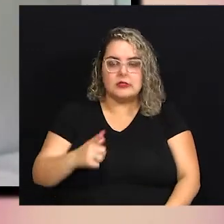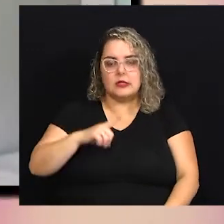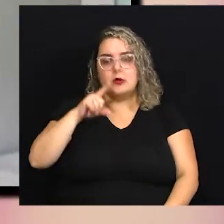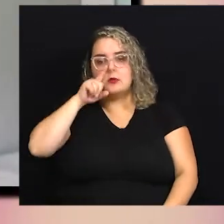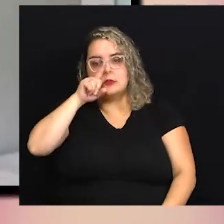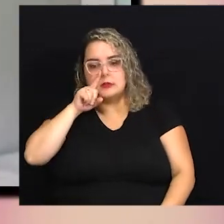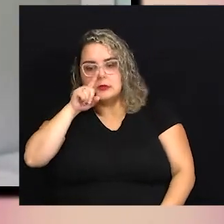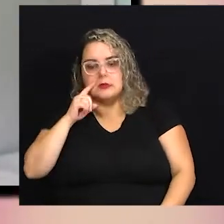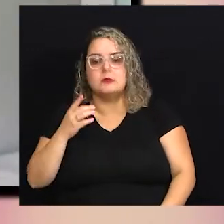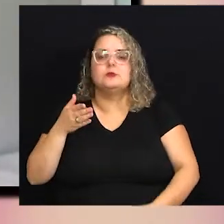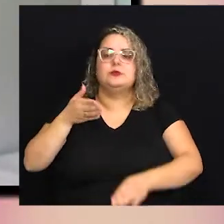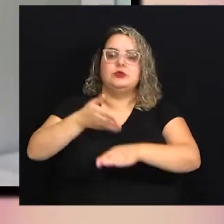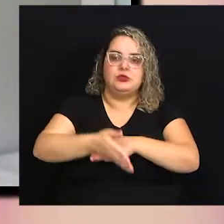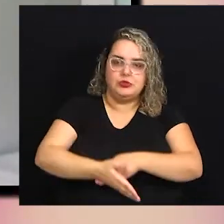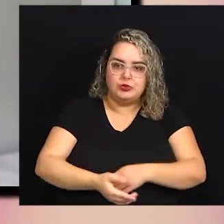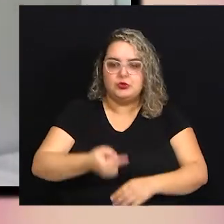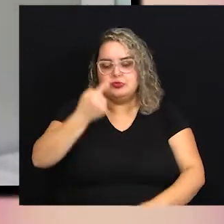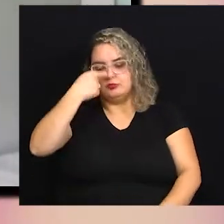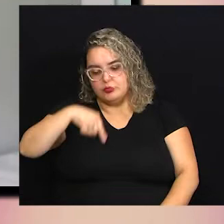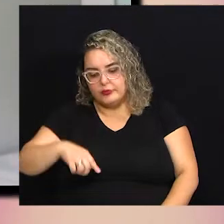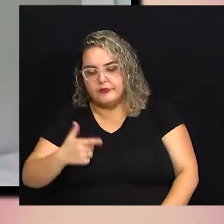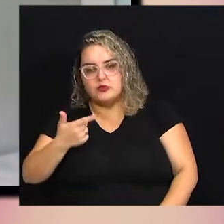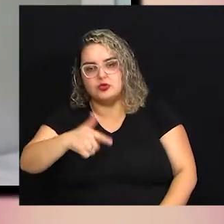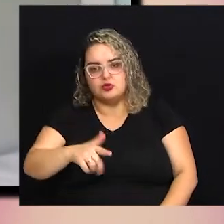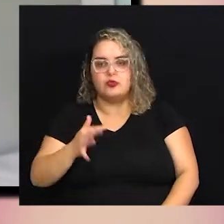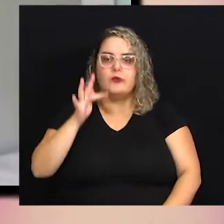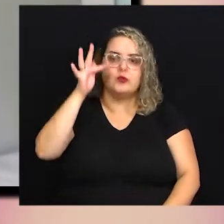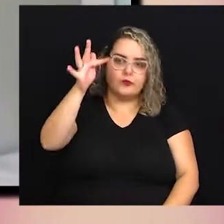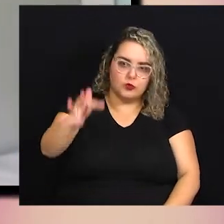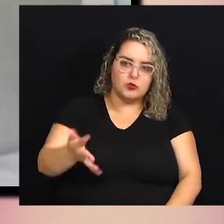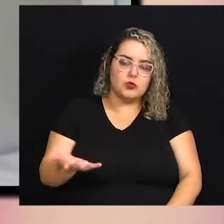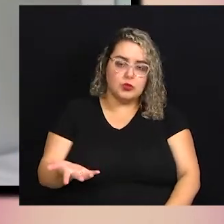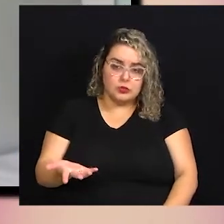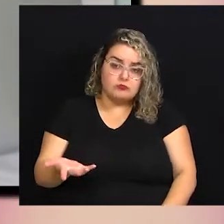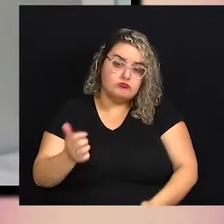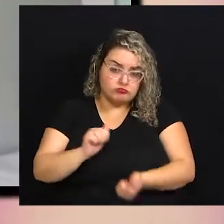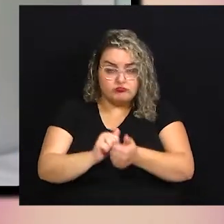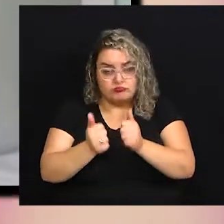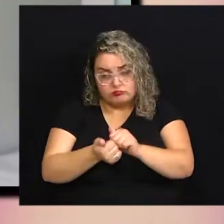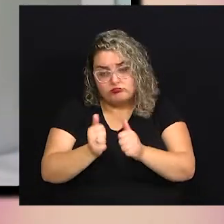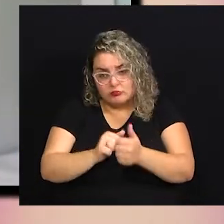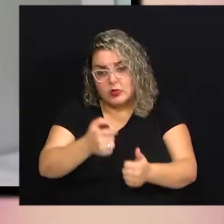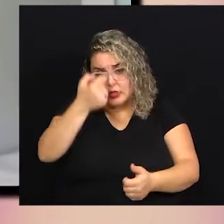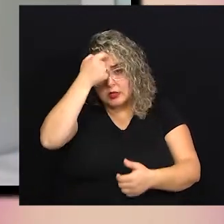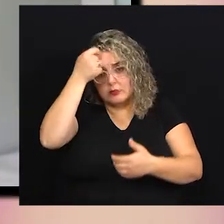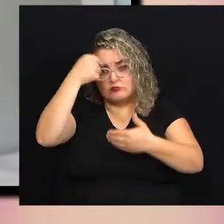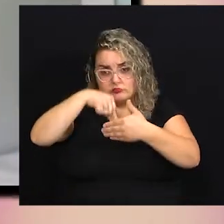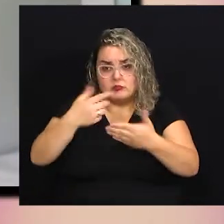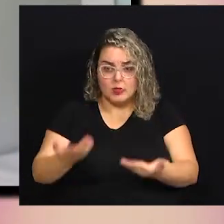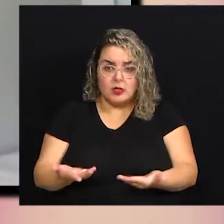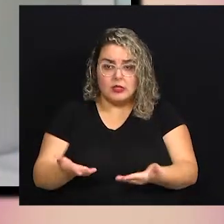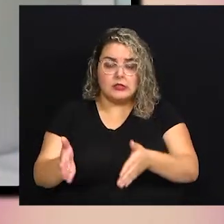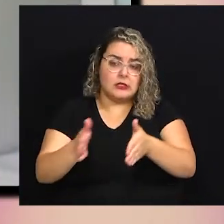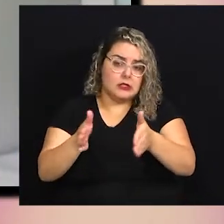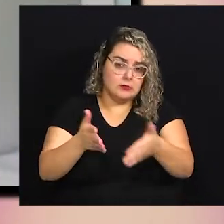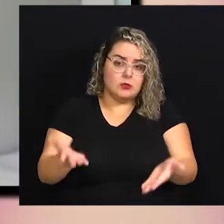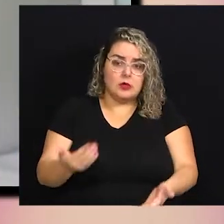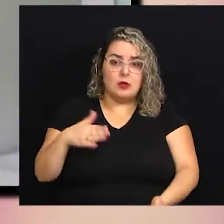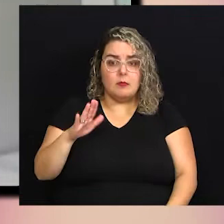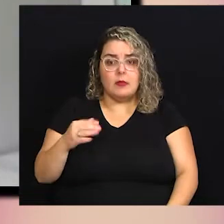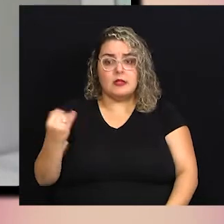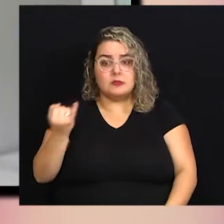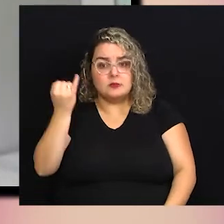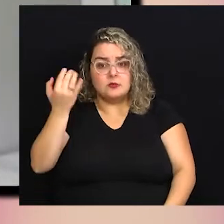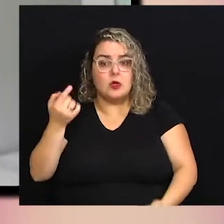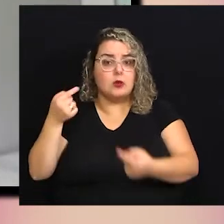eventualmente, tem um risco, a gente vai ter que reacessar seu perfil no futuro e a pessoa fica consciente disso. Que, às vezes, naquele